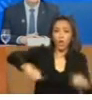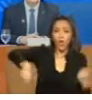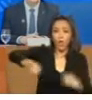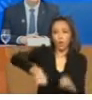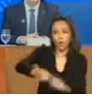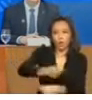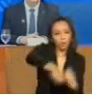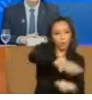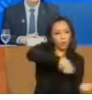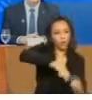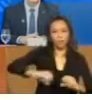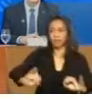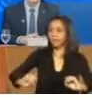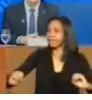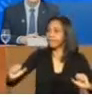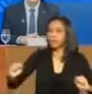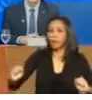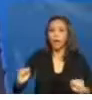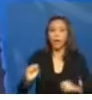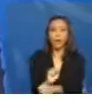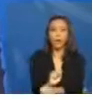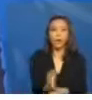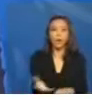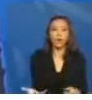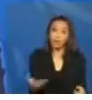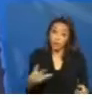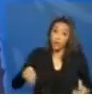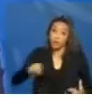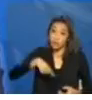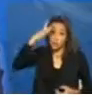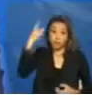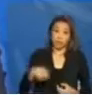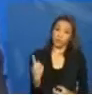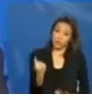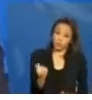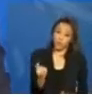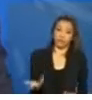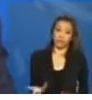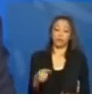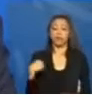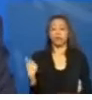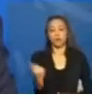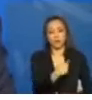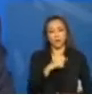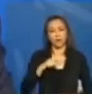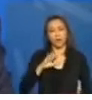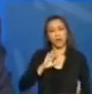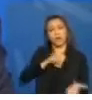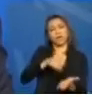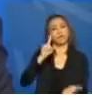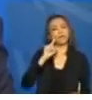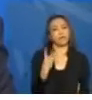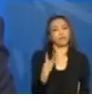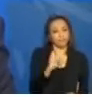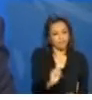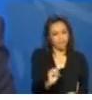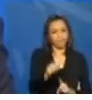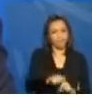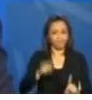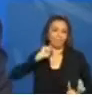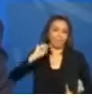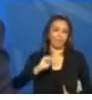as pessoas precisam desse recurso e, conforme o calendário dito, nós teremos até o dia 30 de abril